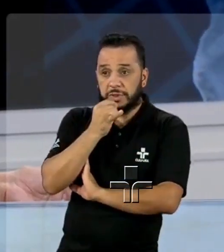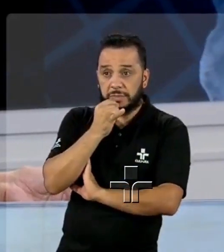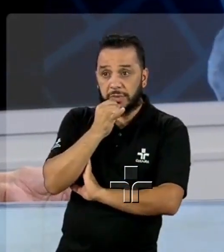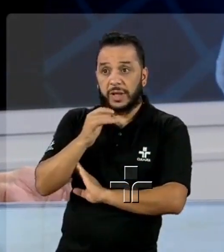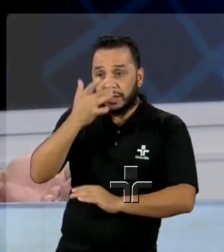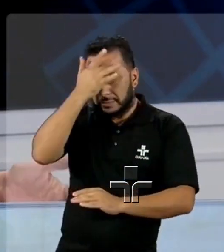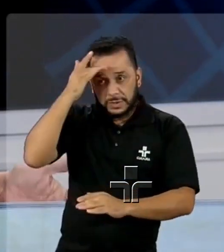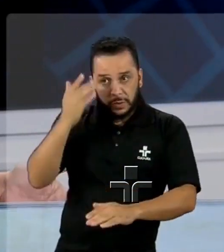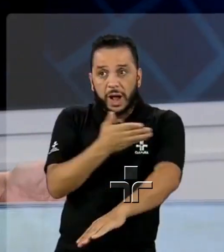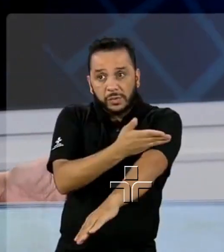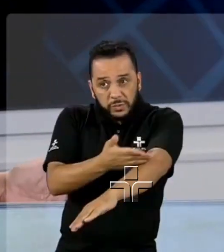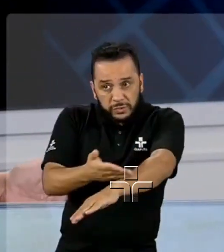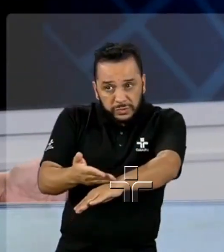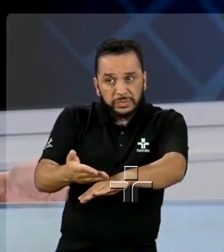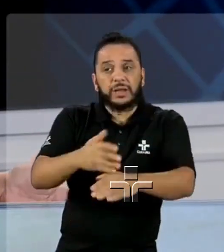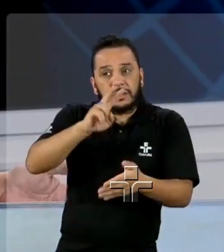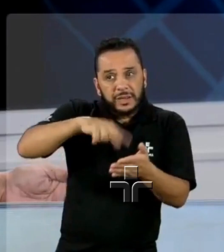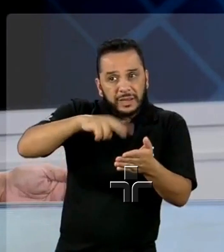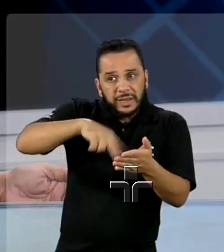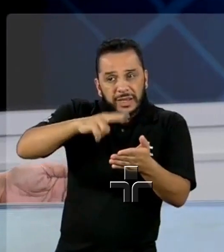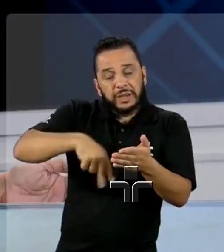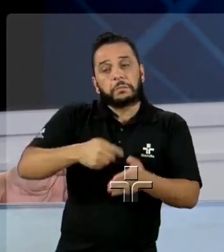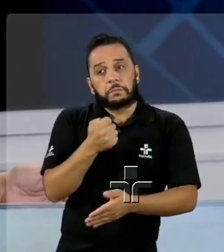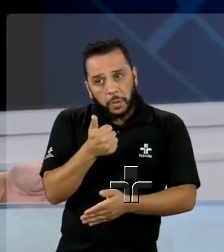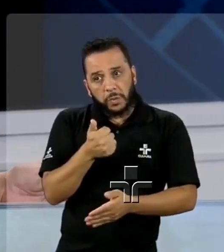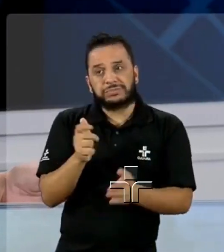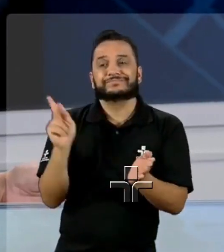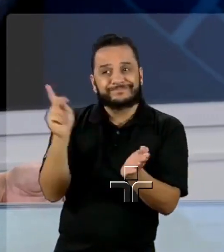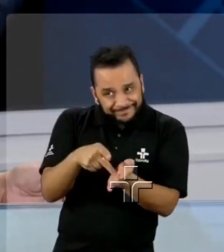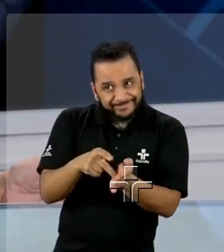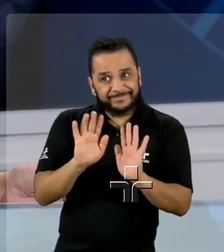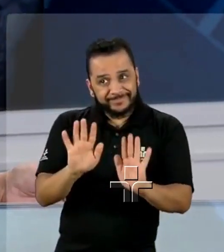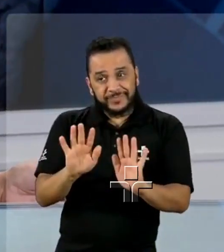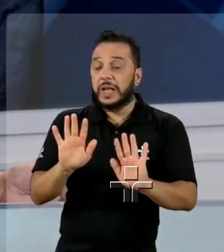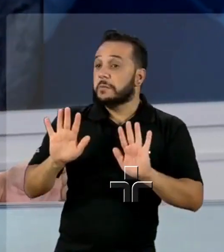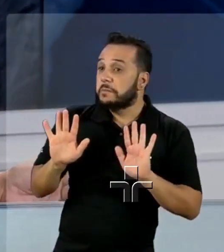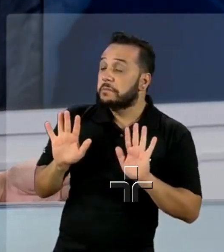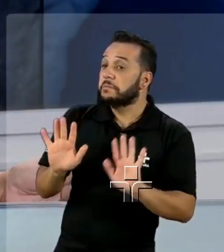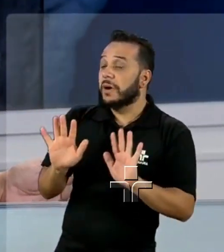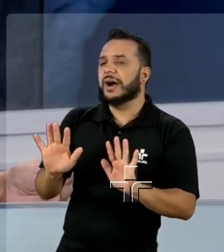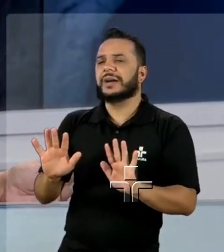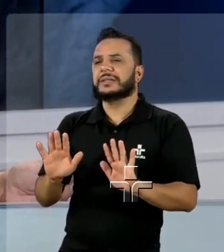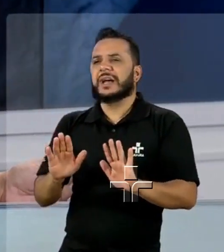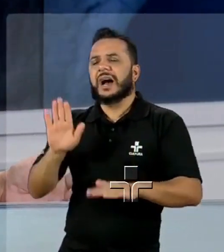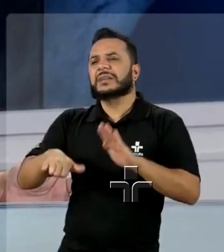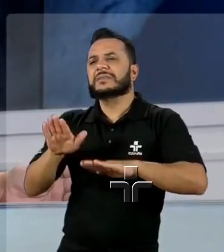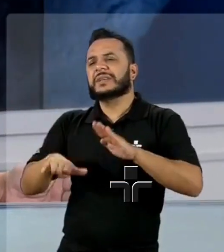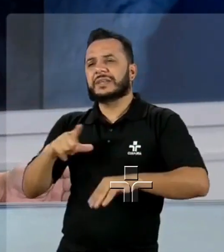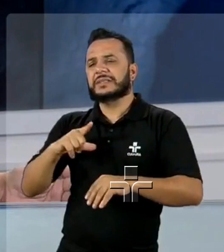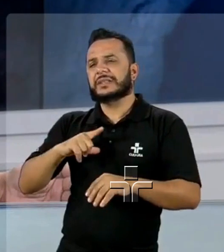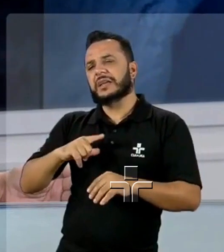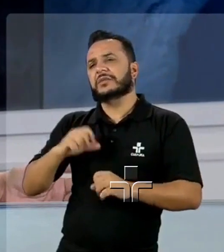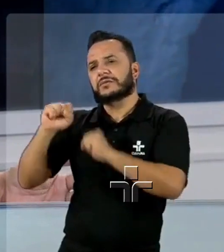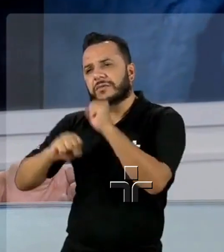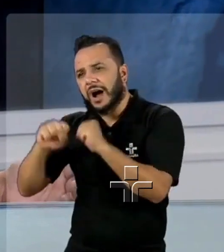hábito de leitura continua baixo, mas as organizações que representam livrarias,